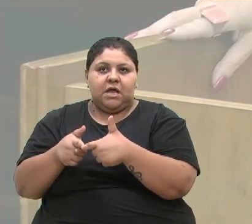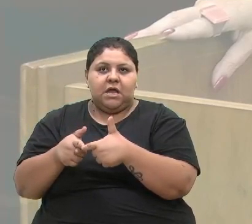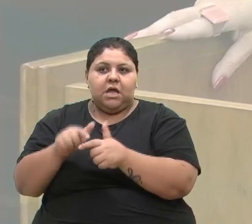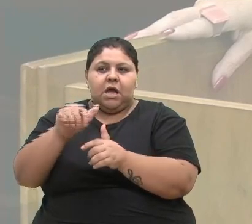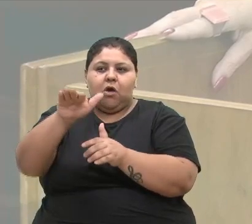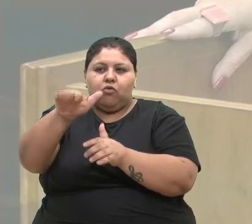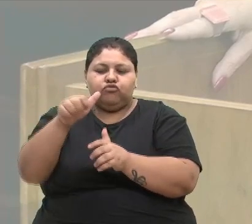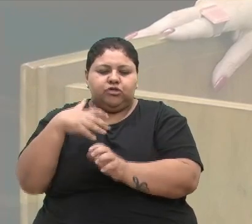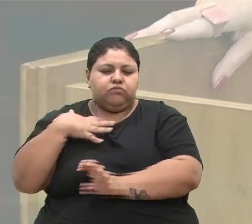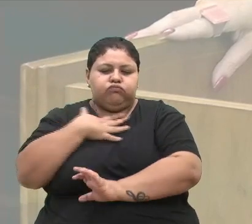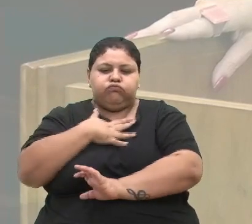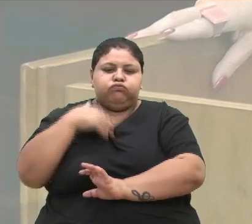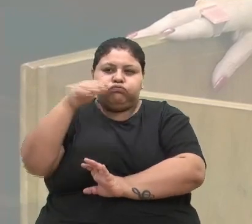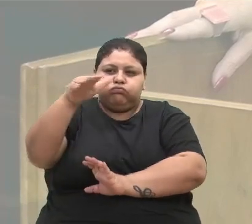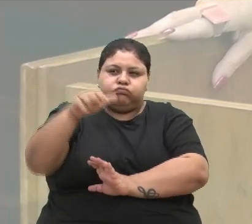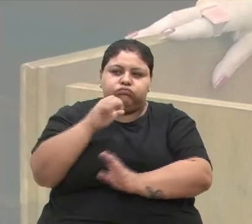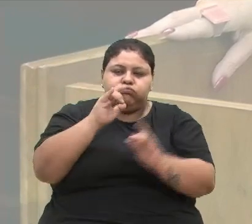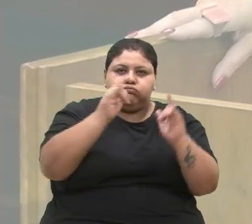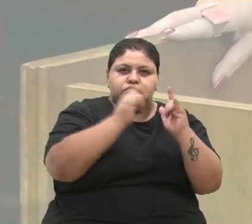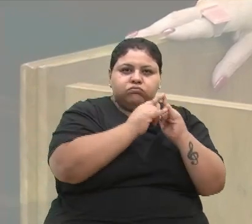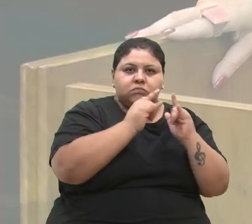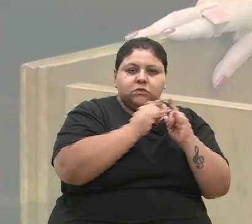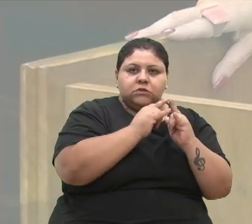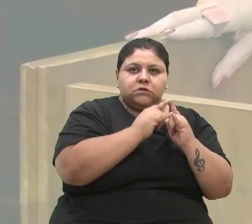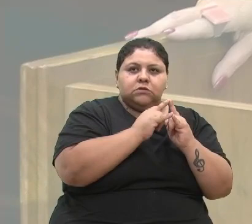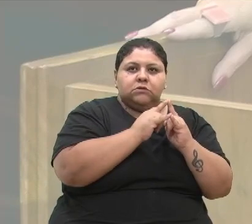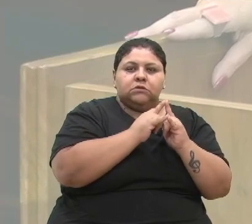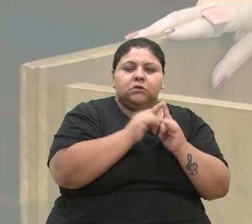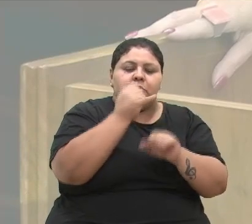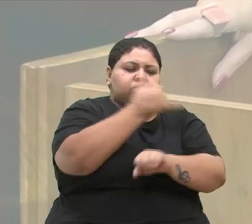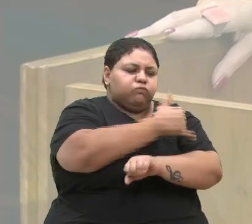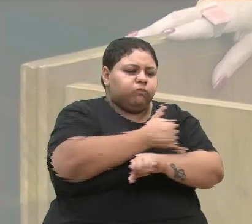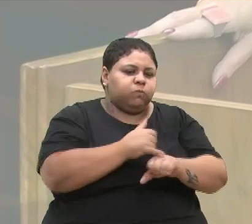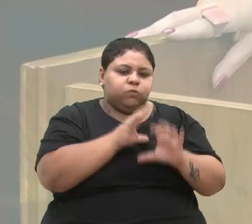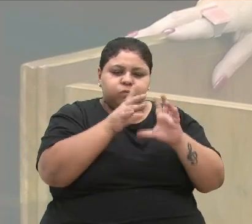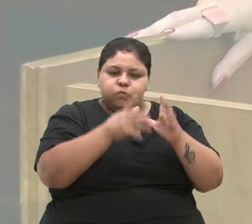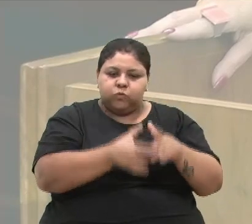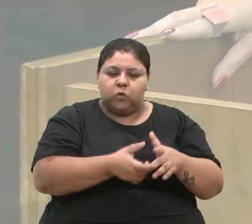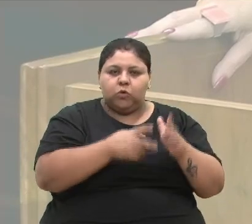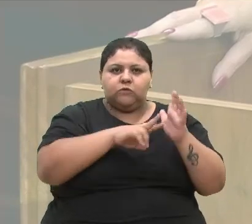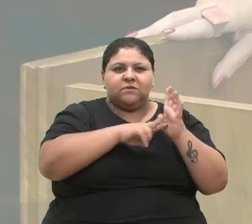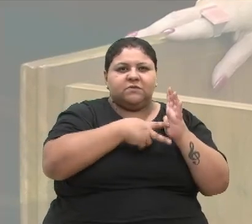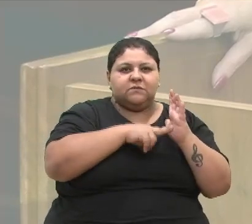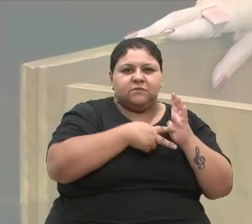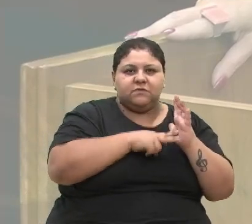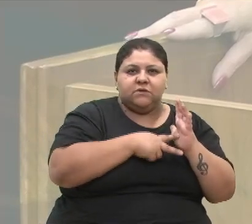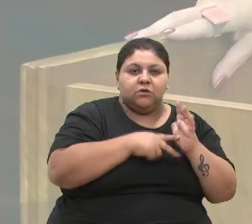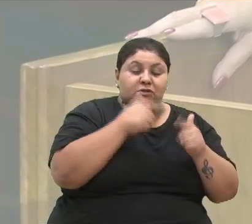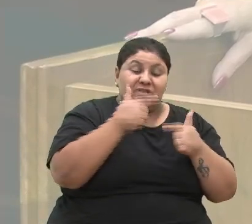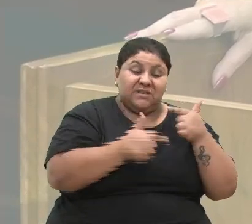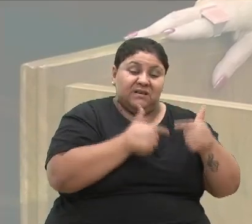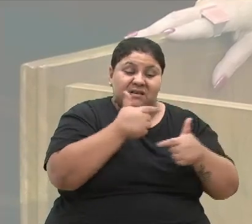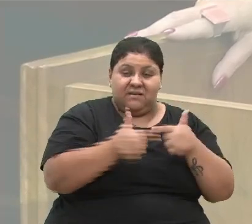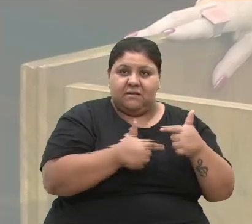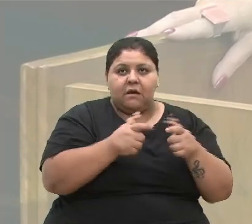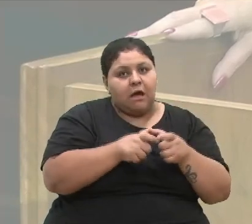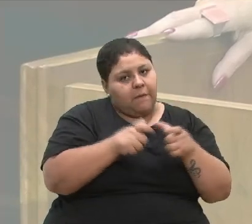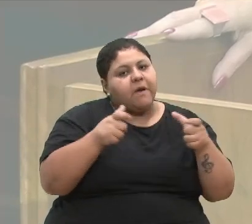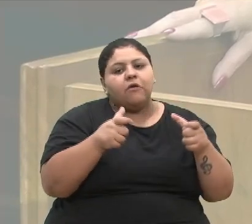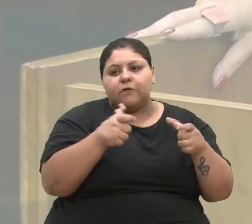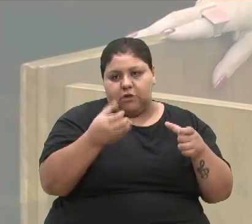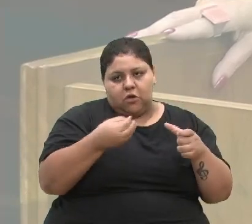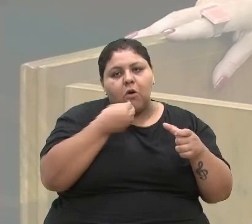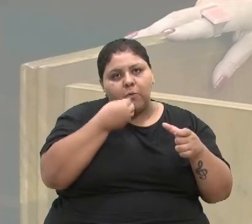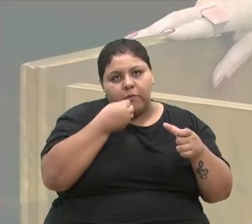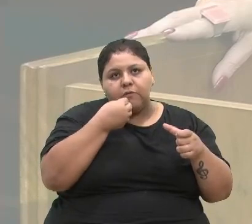entidades passou desde a todos os sindicatos de trabalhadores, a maioria, né? Todos